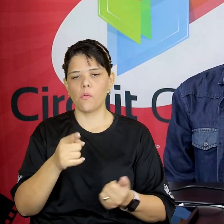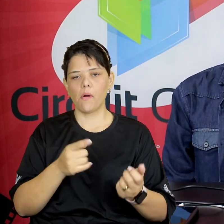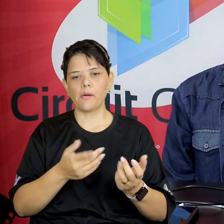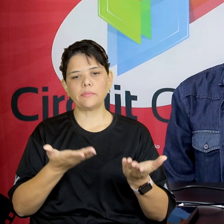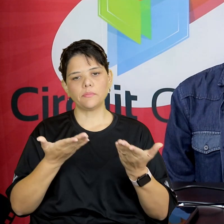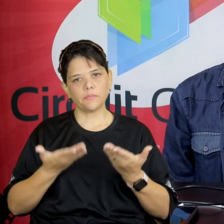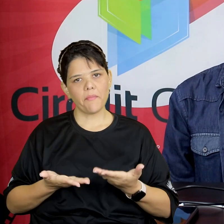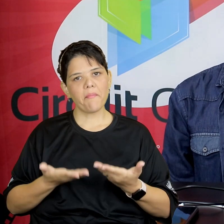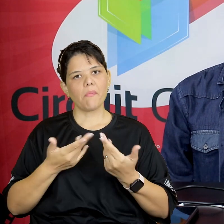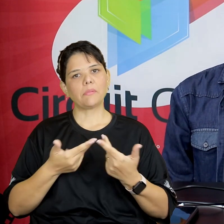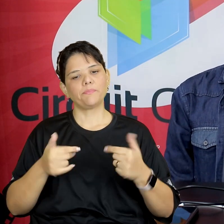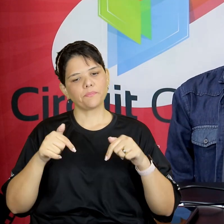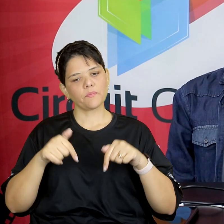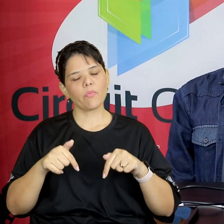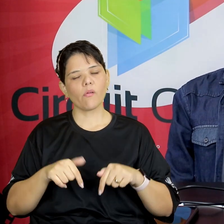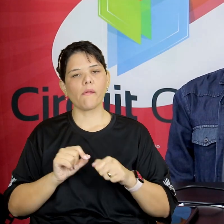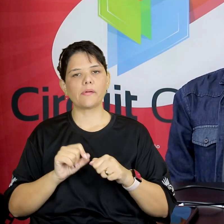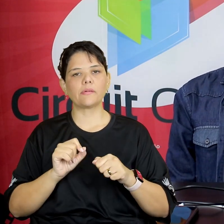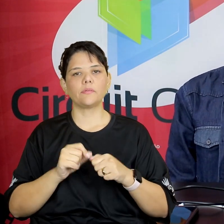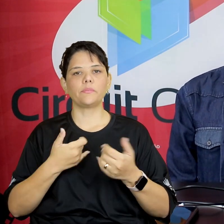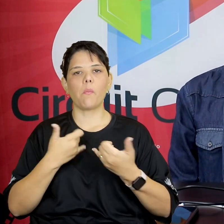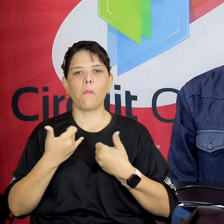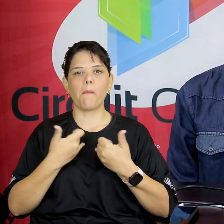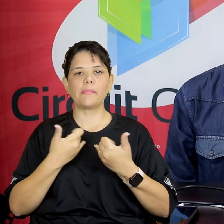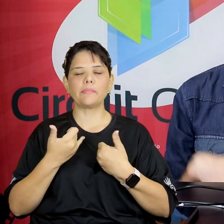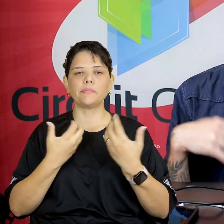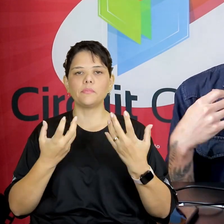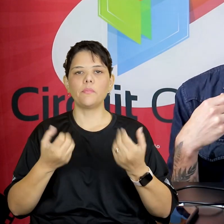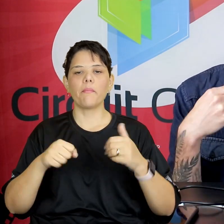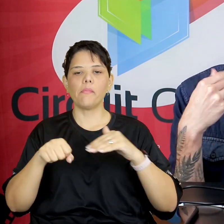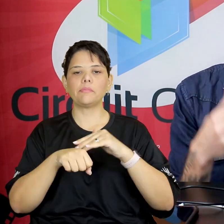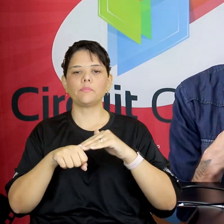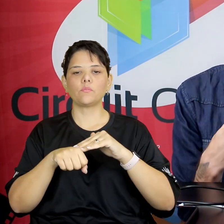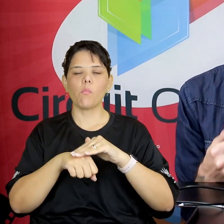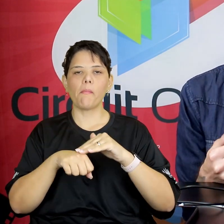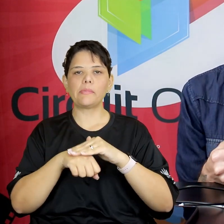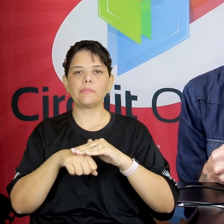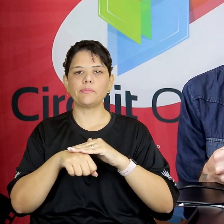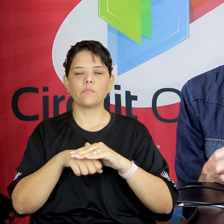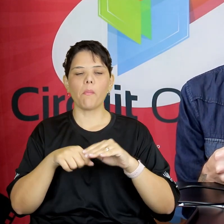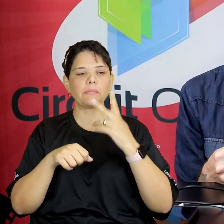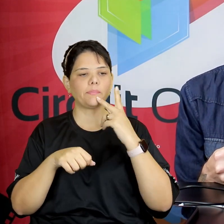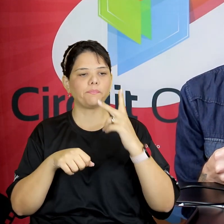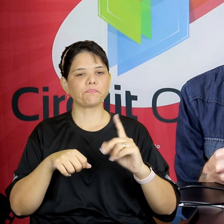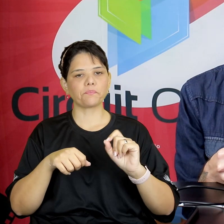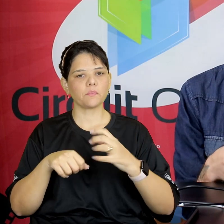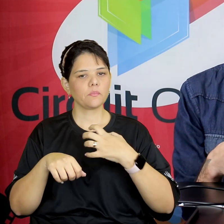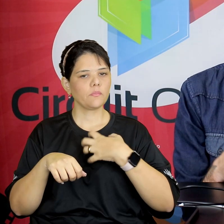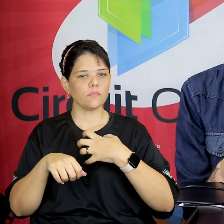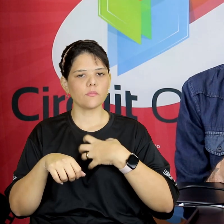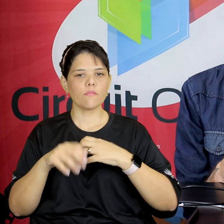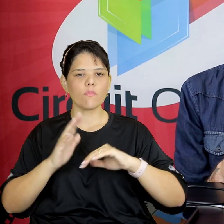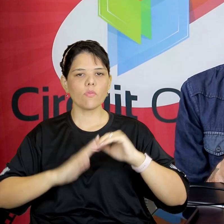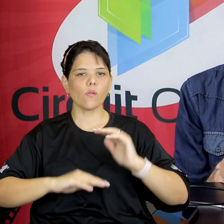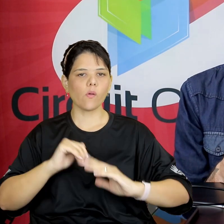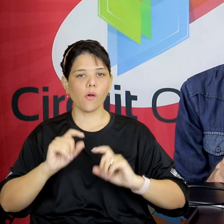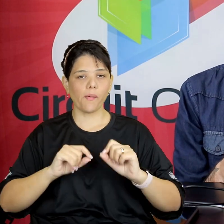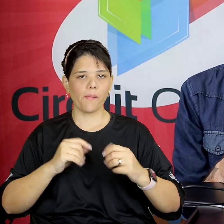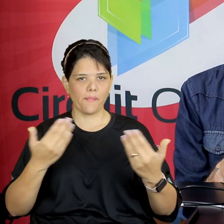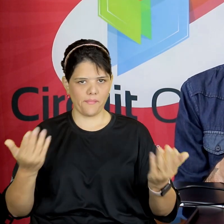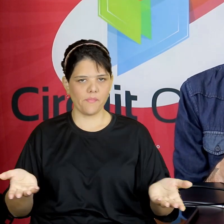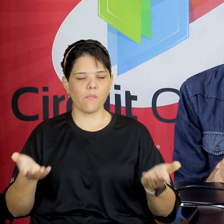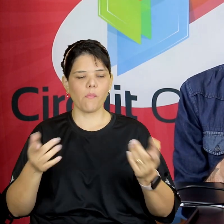essa ceninha e tal, que a gente debate, a gente discute, a gente fala sobre o que ela fez vocês sentirem, o